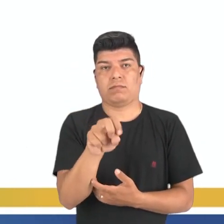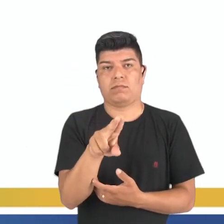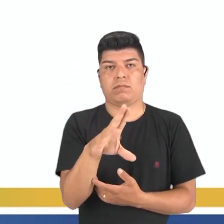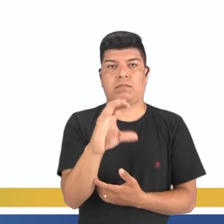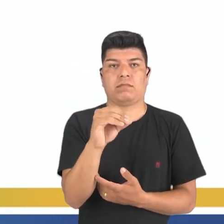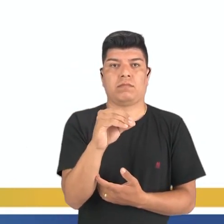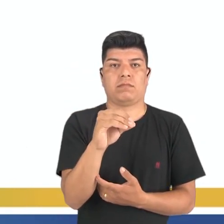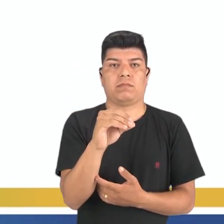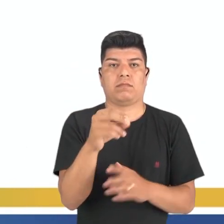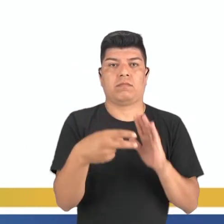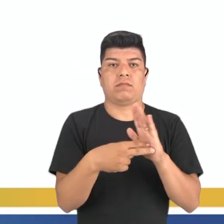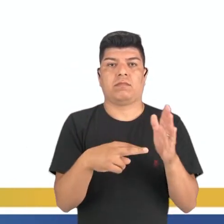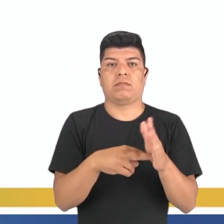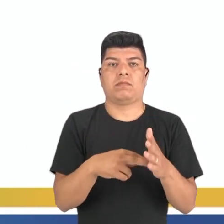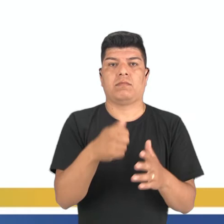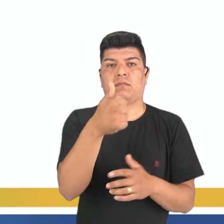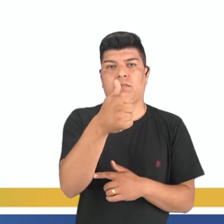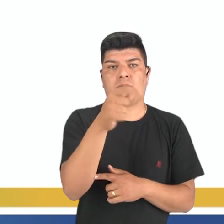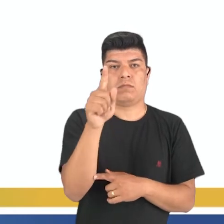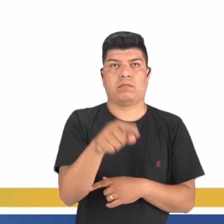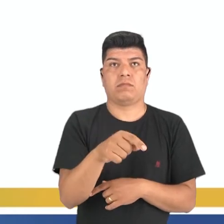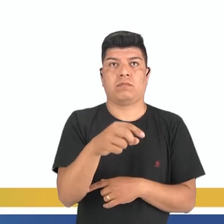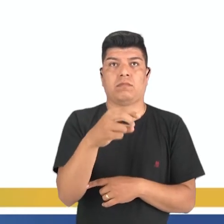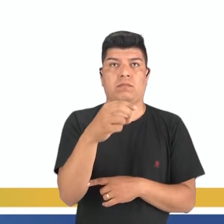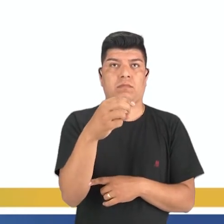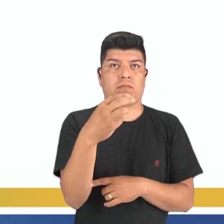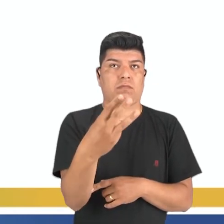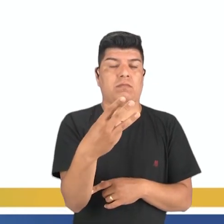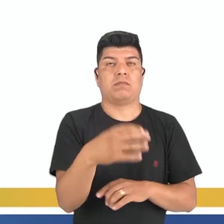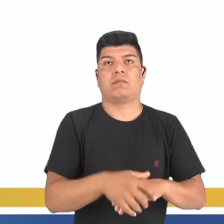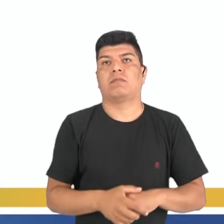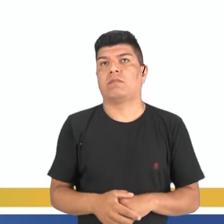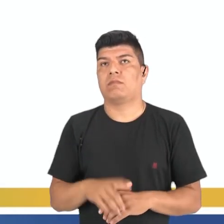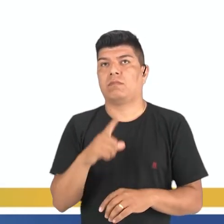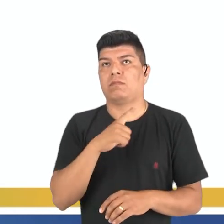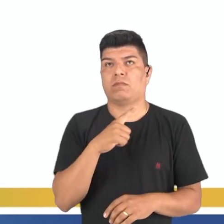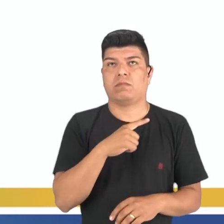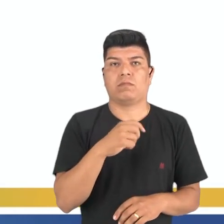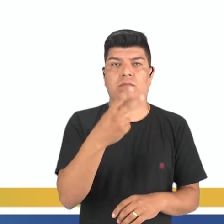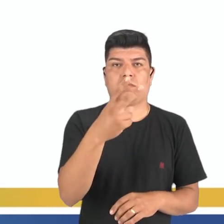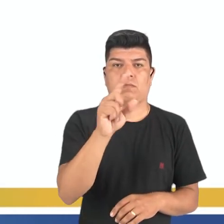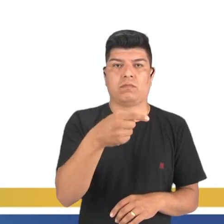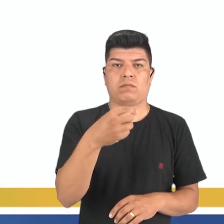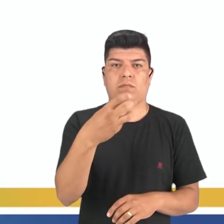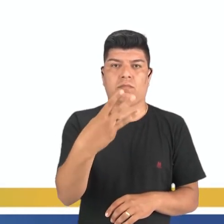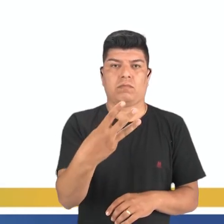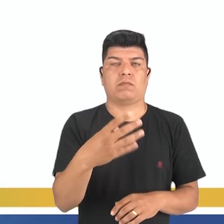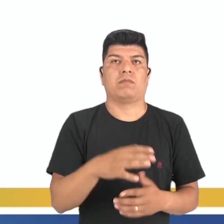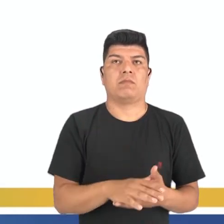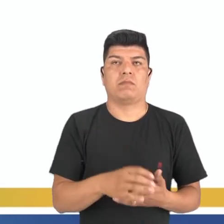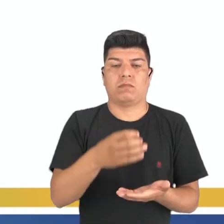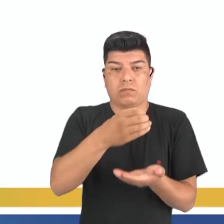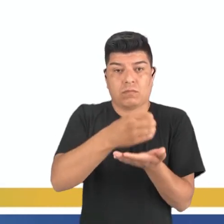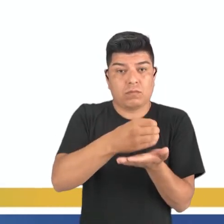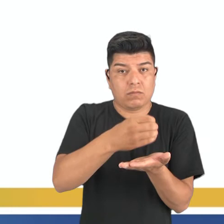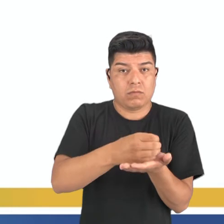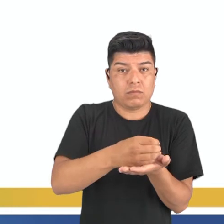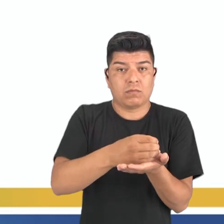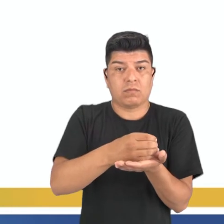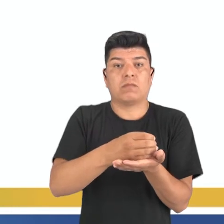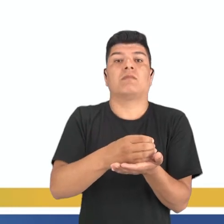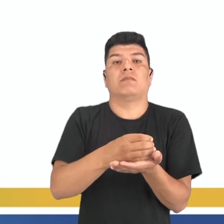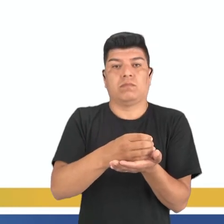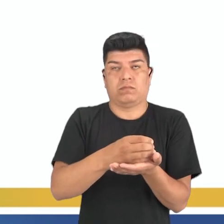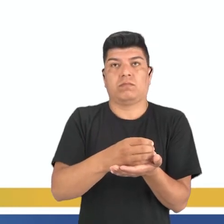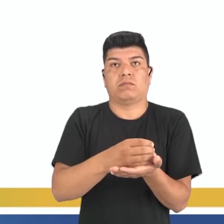representava 2/3. Então, repare aqui no desenho, ó. Imagine, tinha 2/3 aqui. Aí eu vim com esse copo, que ele me fala